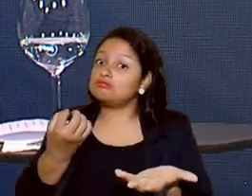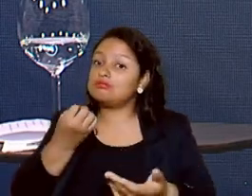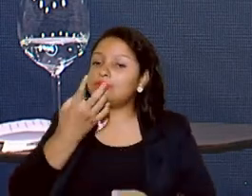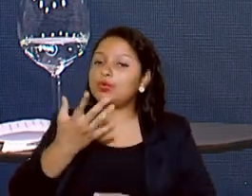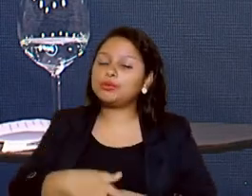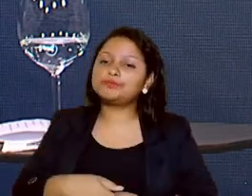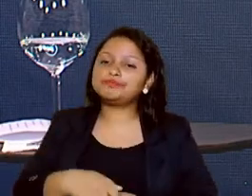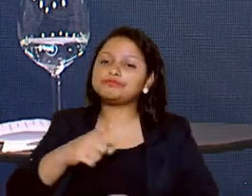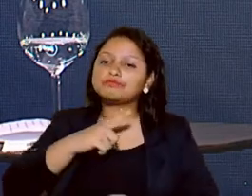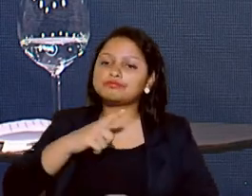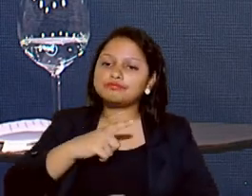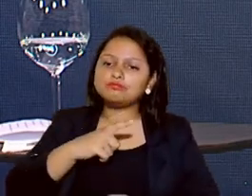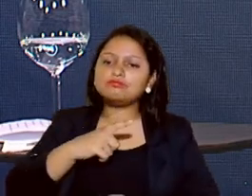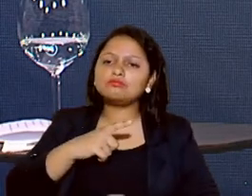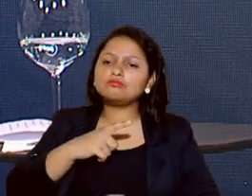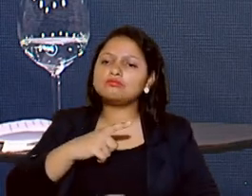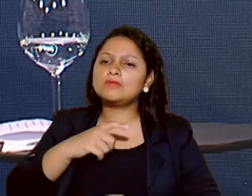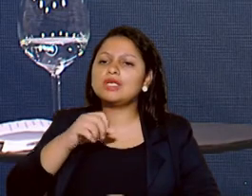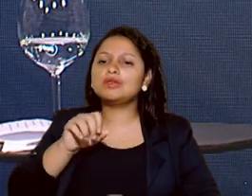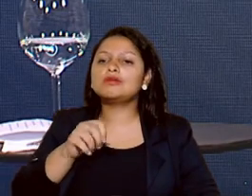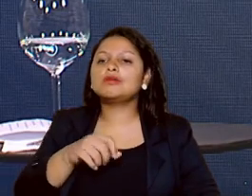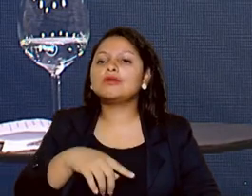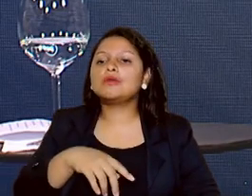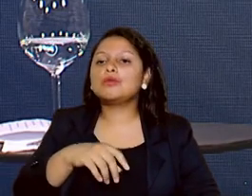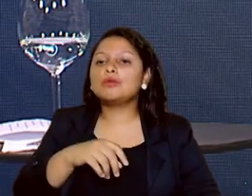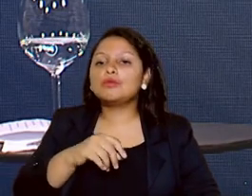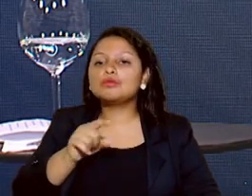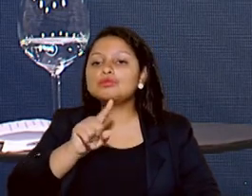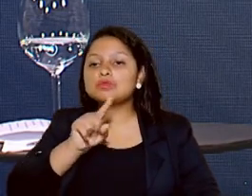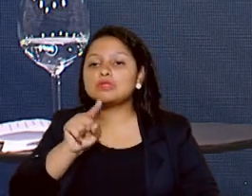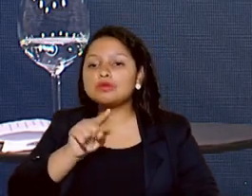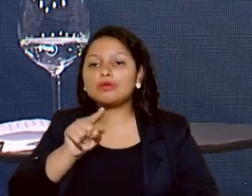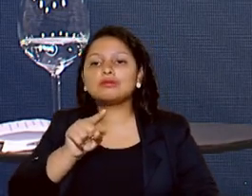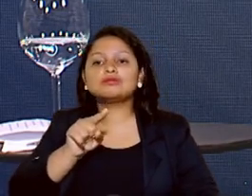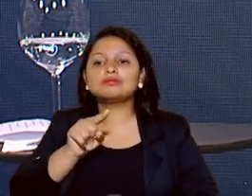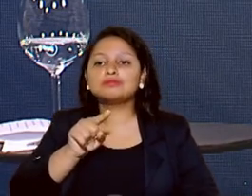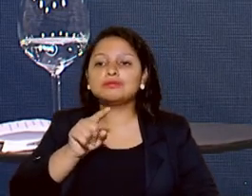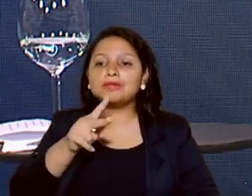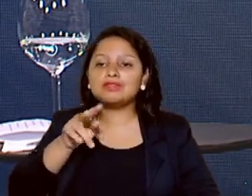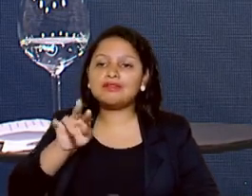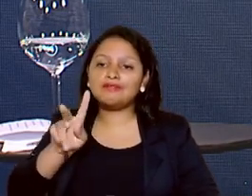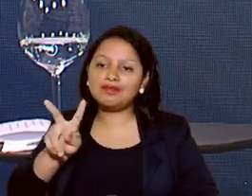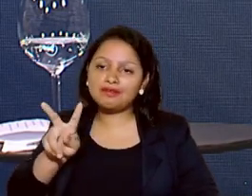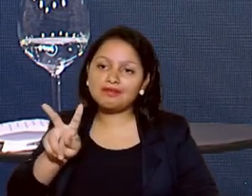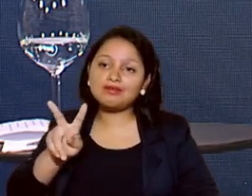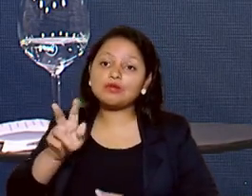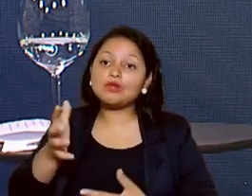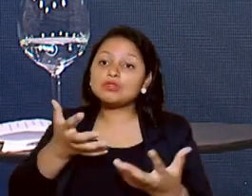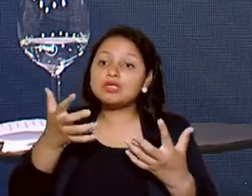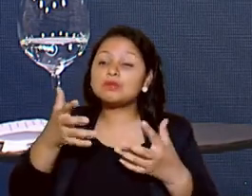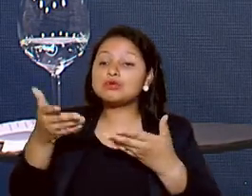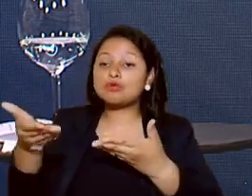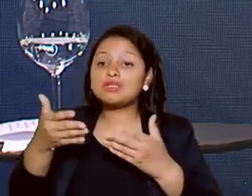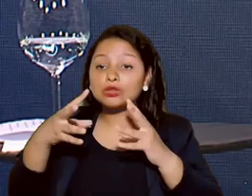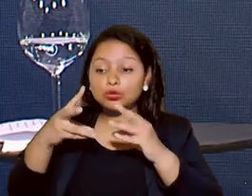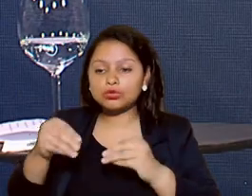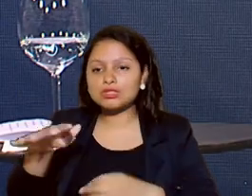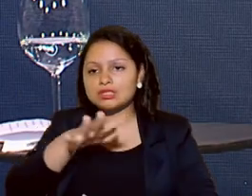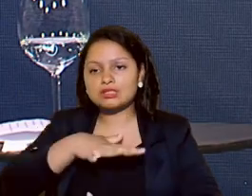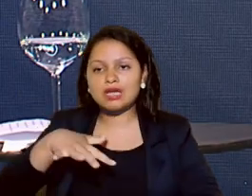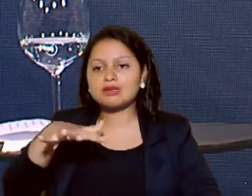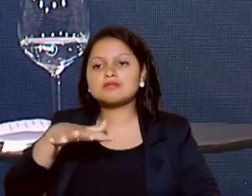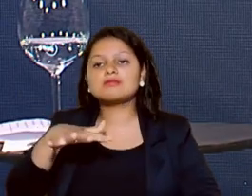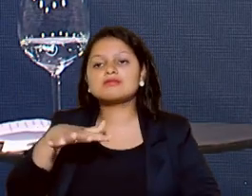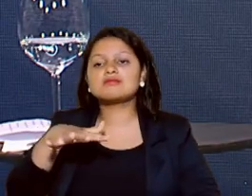zilhão de PDV eu sei todos sei lá é outro Belo oceano então a gente quer convidar todos os oceanos Se quiserem se juntar conosco